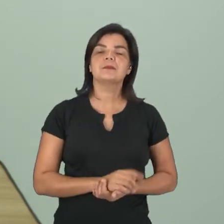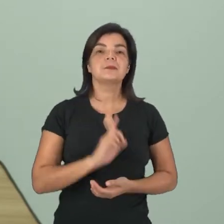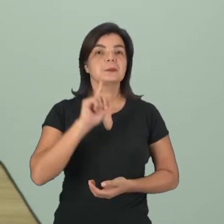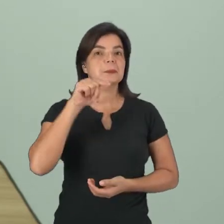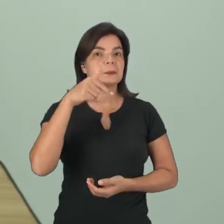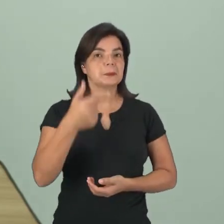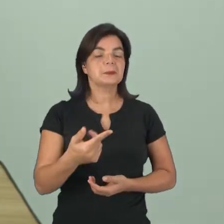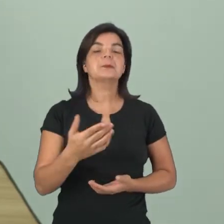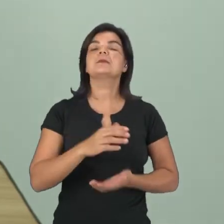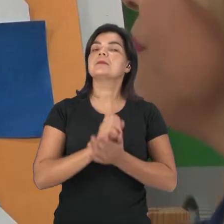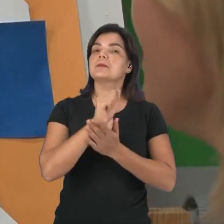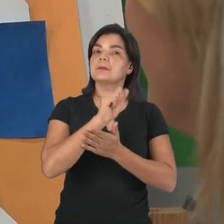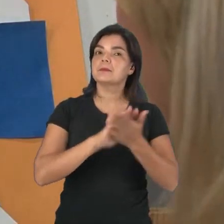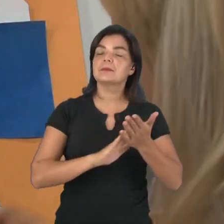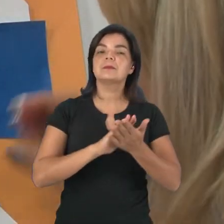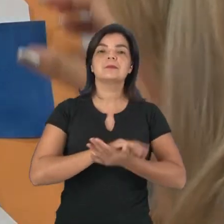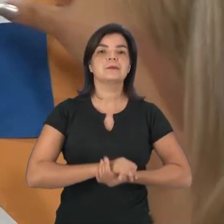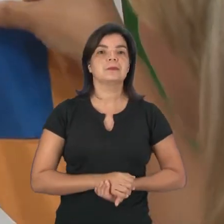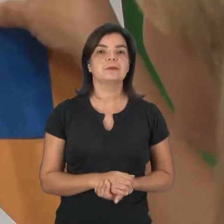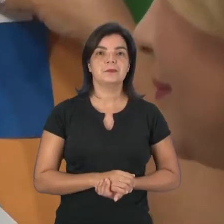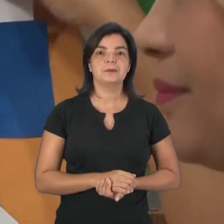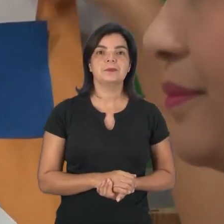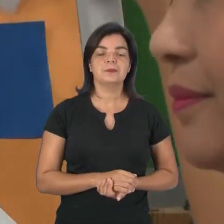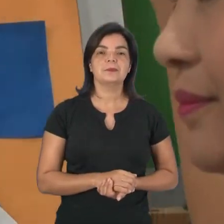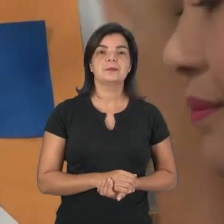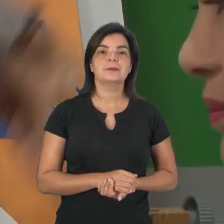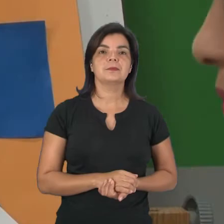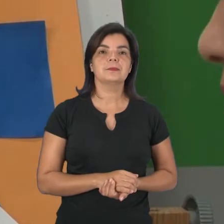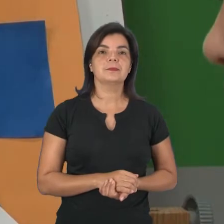para mais um desafio?